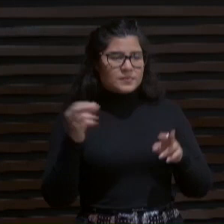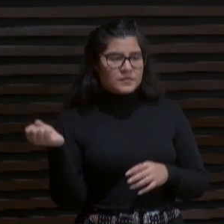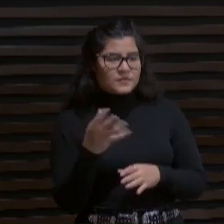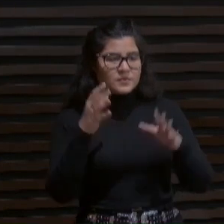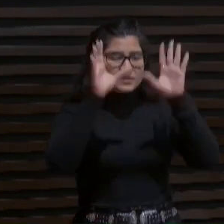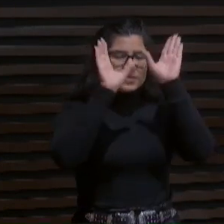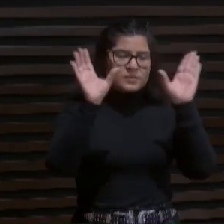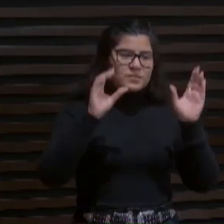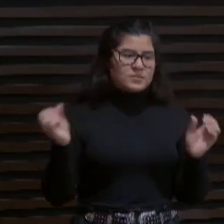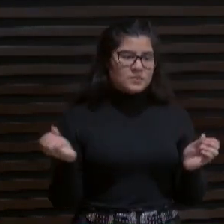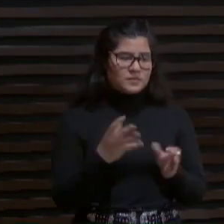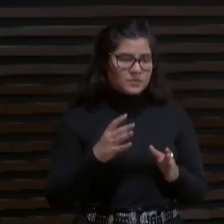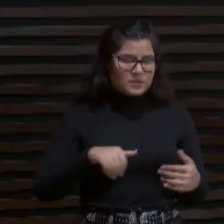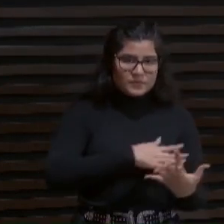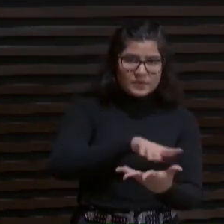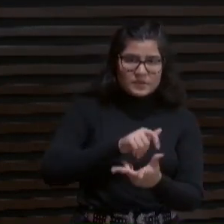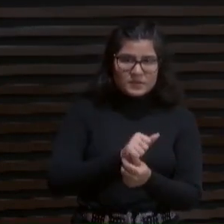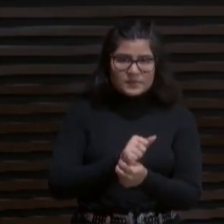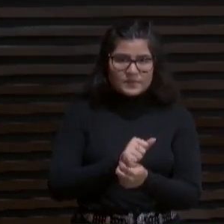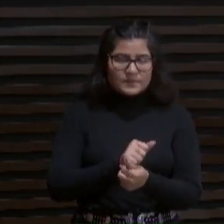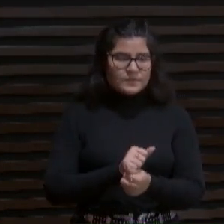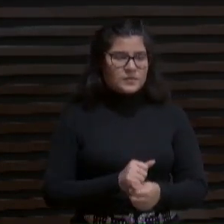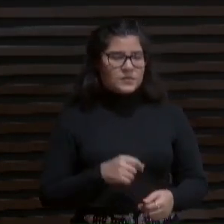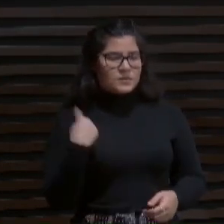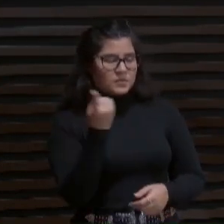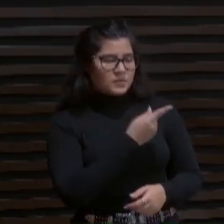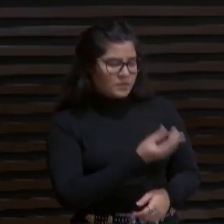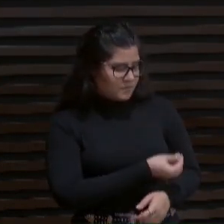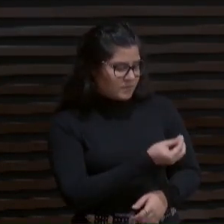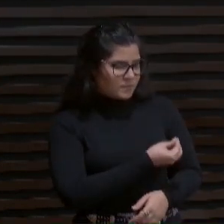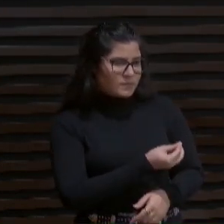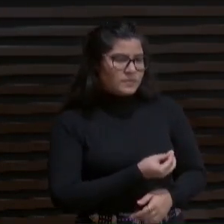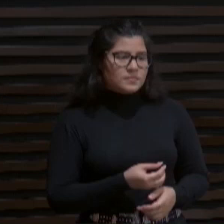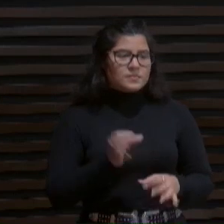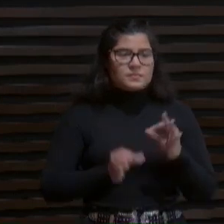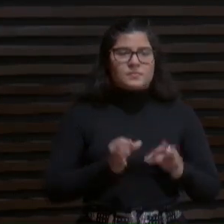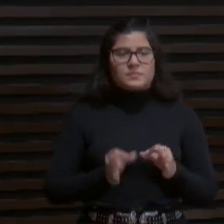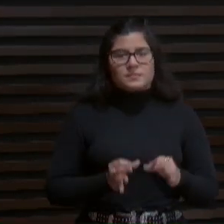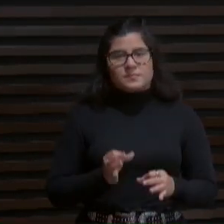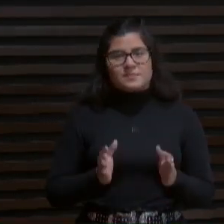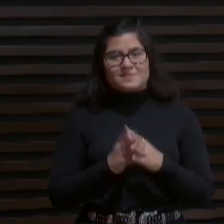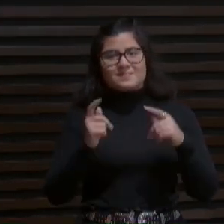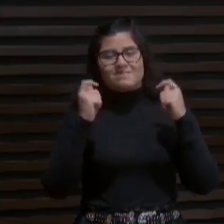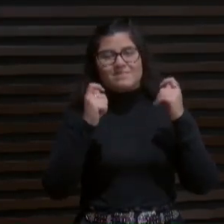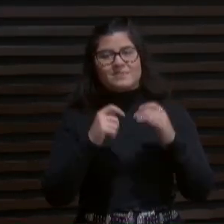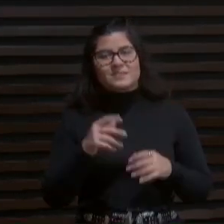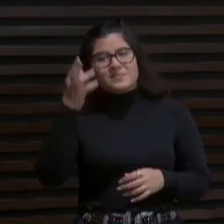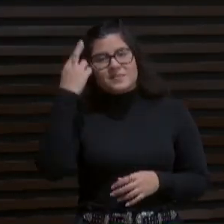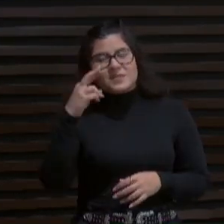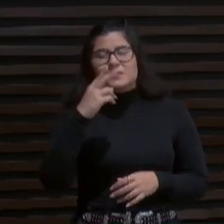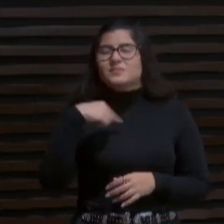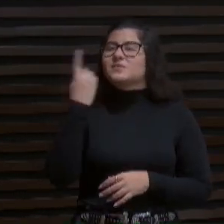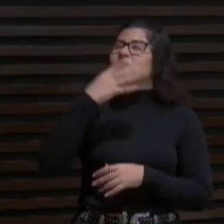esperamos novos céus e nova terra, nos quais habita a justiça. Senhor, nós